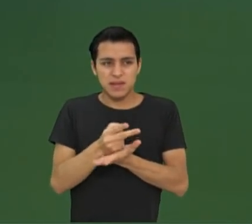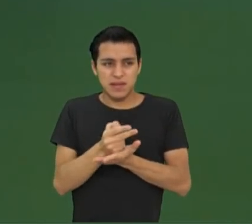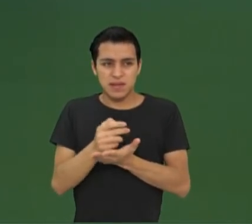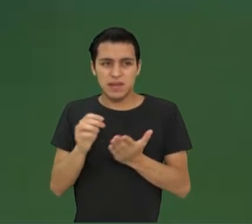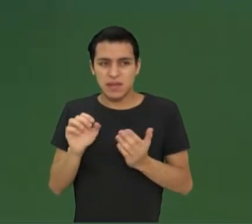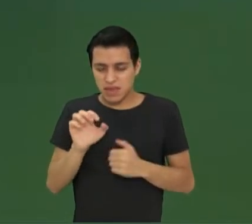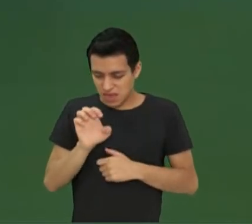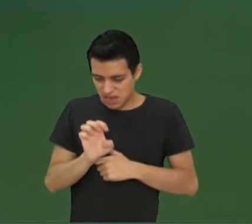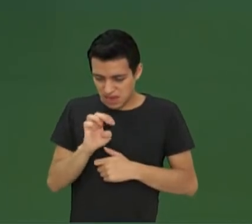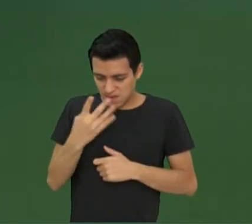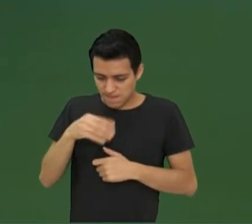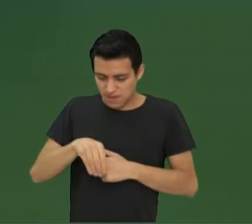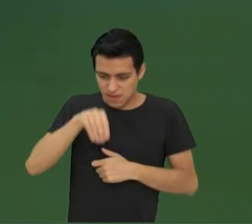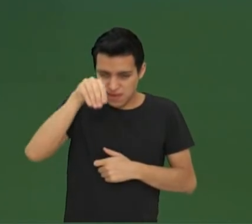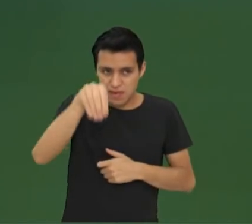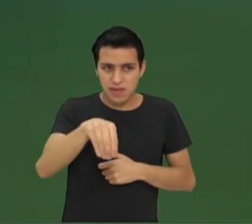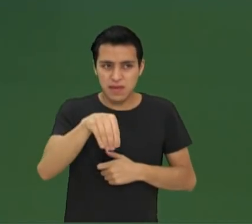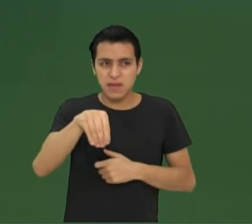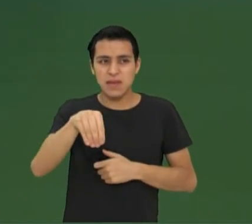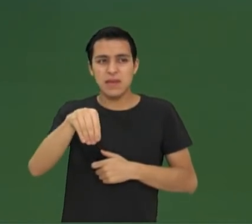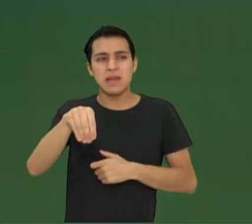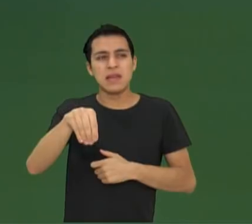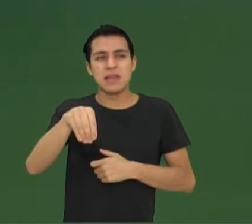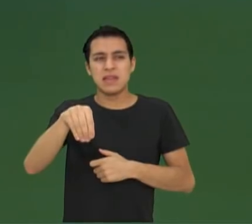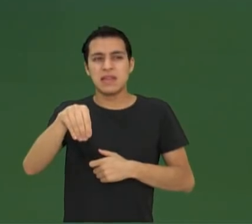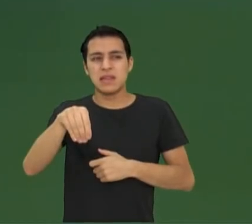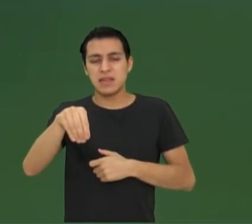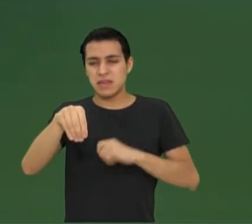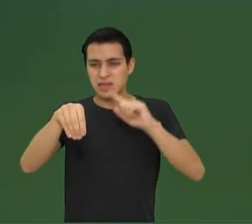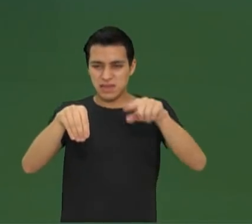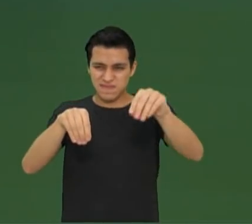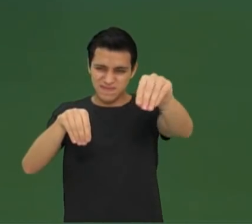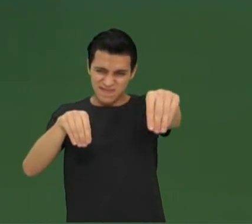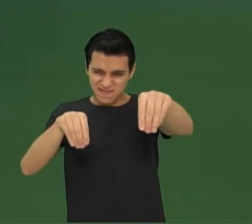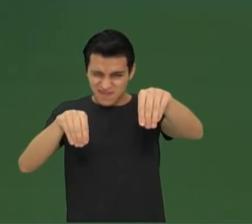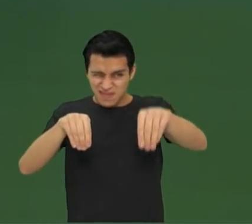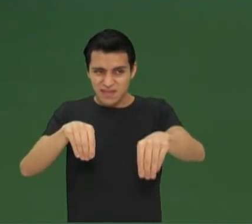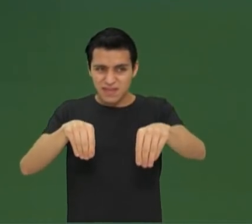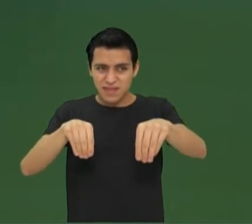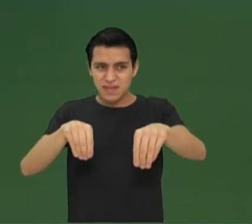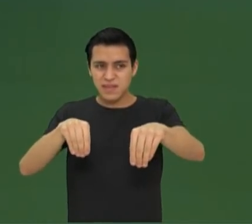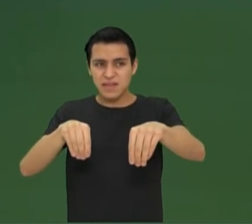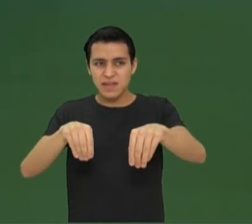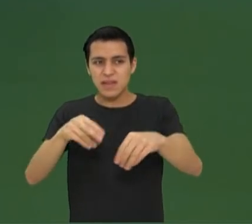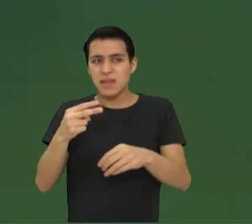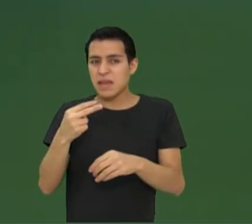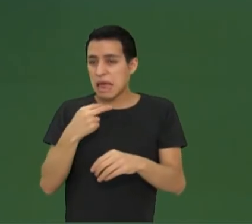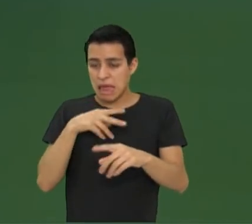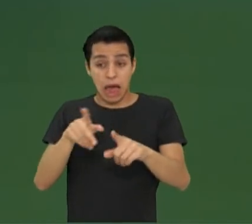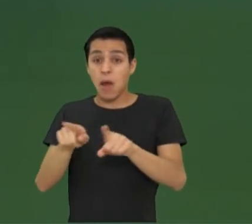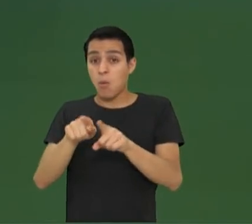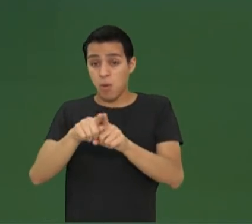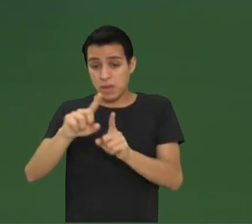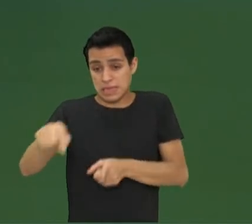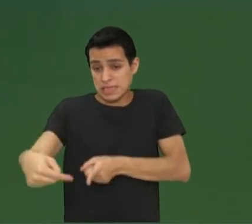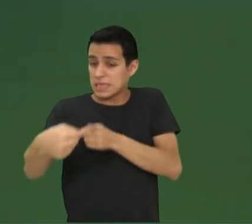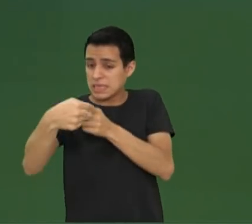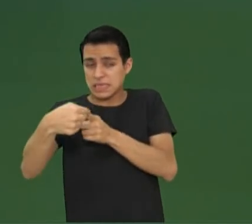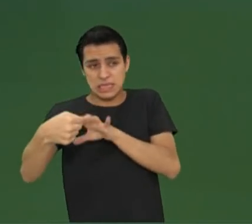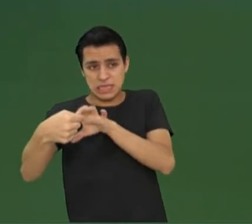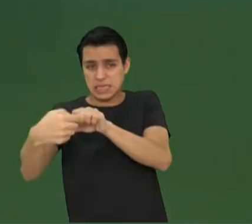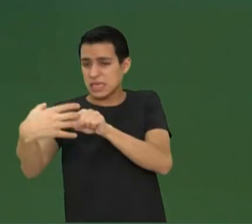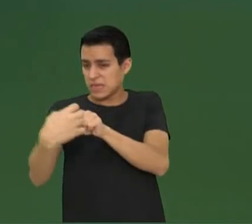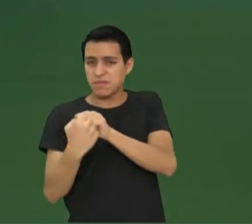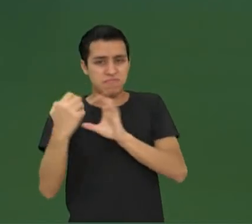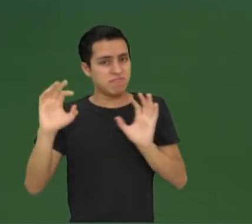E4, depois o peão E5 vai ficar de frente, ó. Eu não posso capturar essas peças aqui porque elas